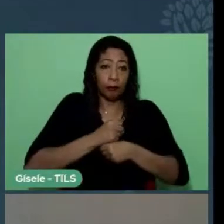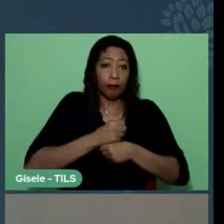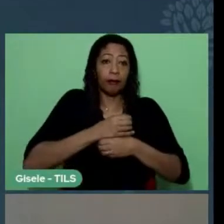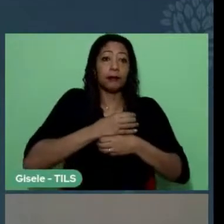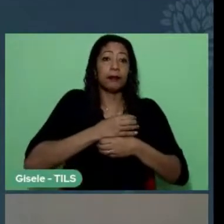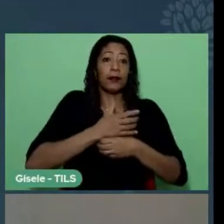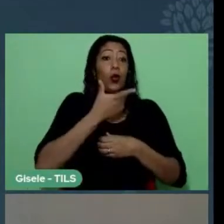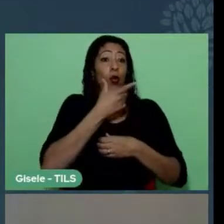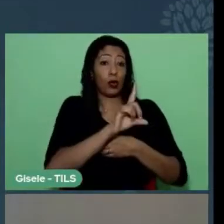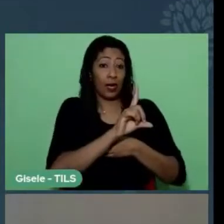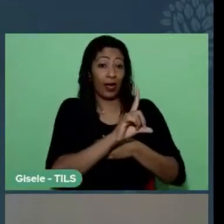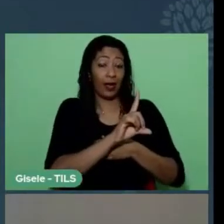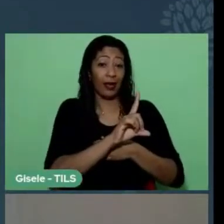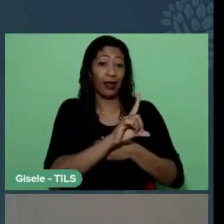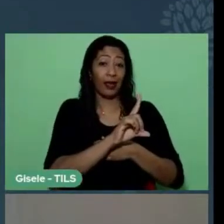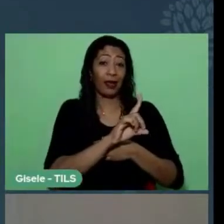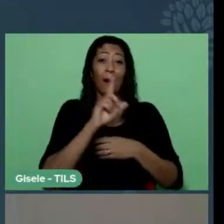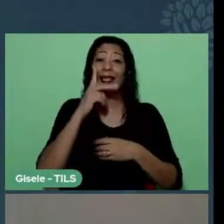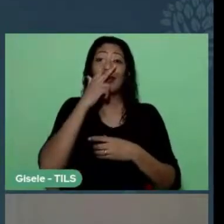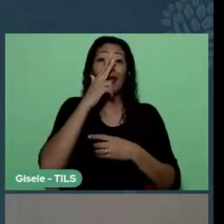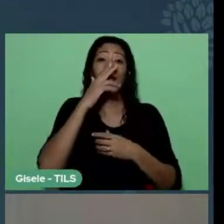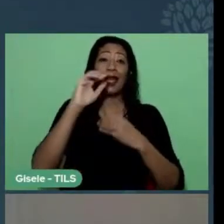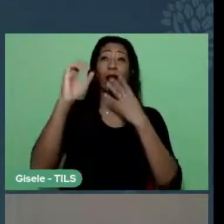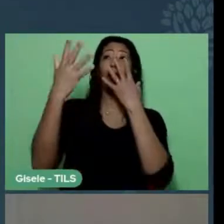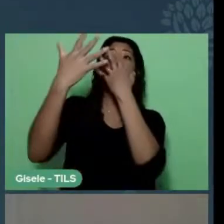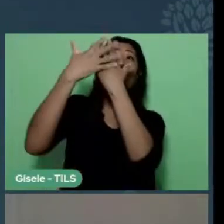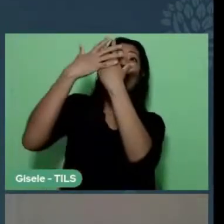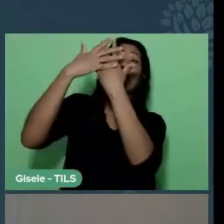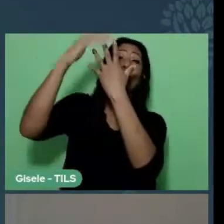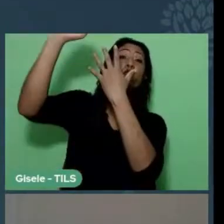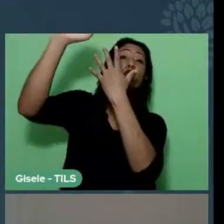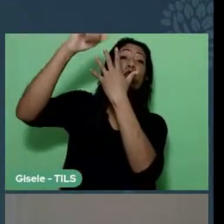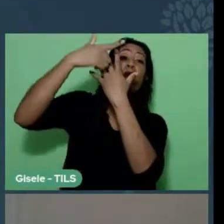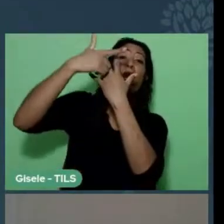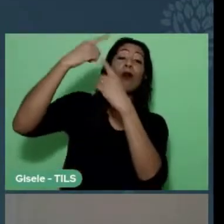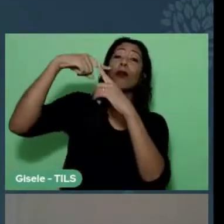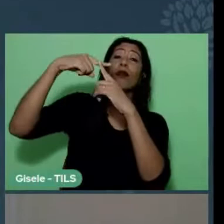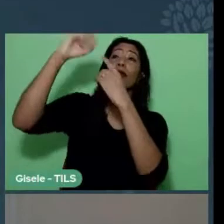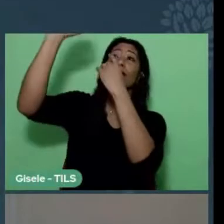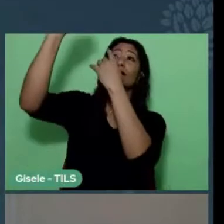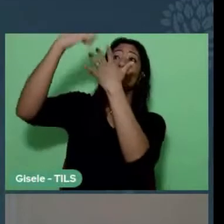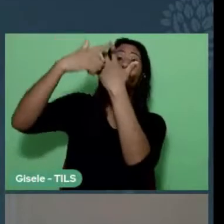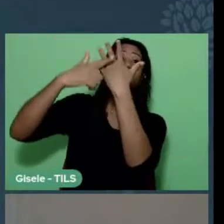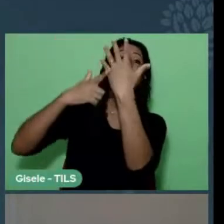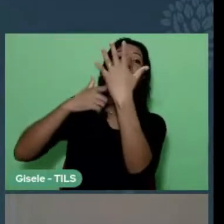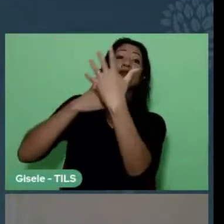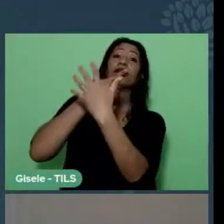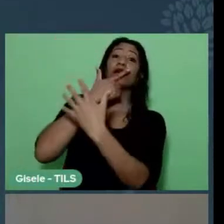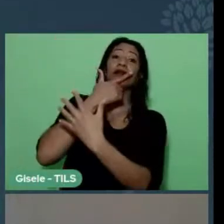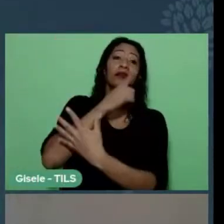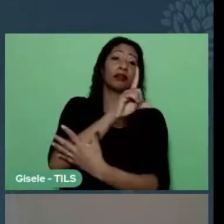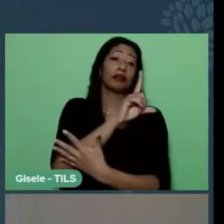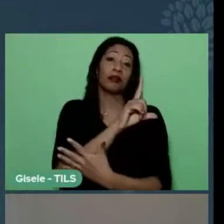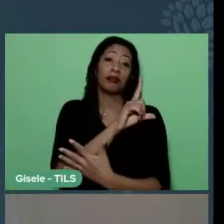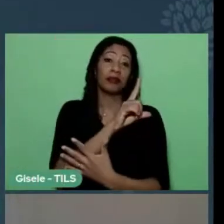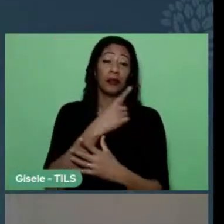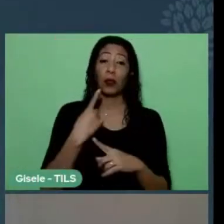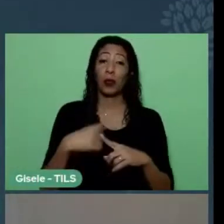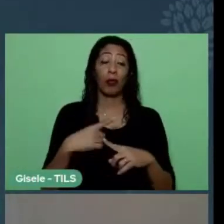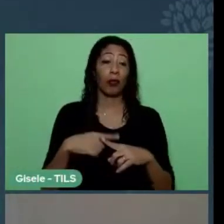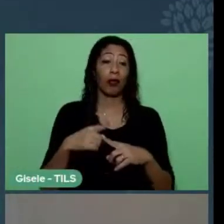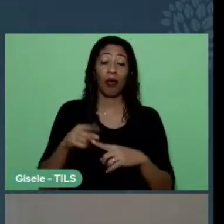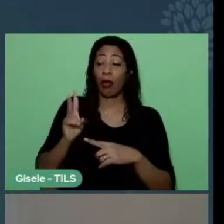brônquio. Mas eu estou tapando só com a peneira, porque a inflamação continua acontecendo lá. Mais cedo ou mais tarde, vai passar o